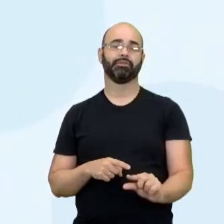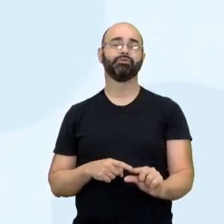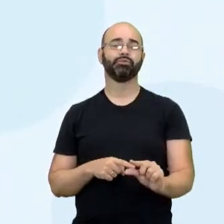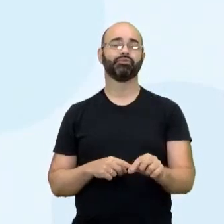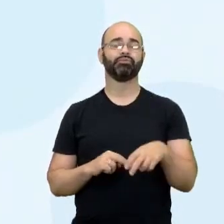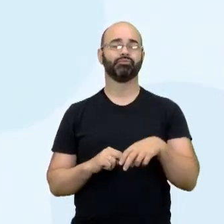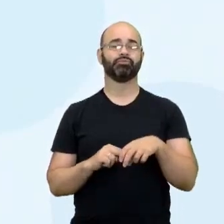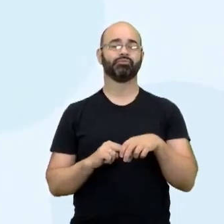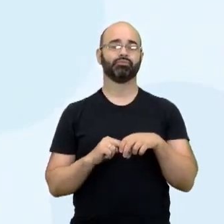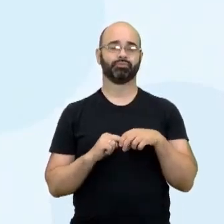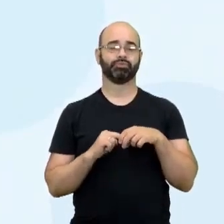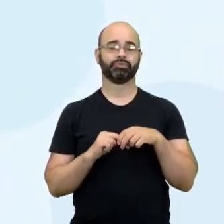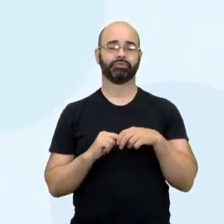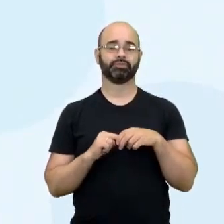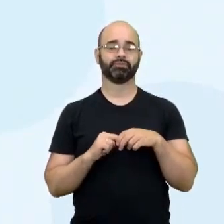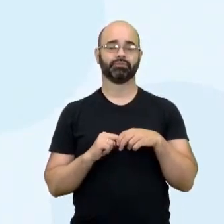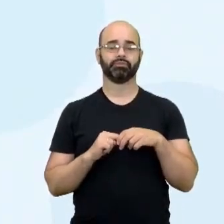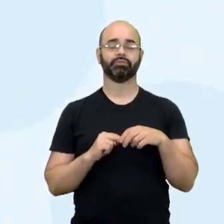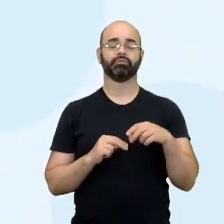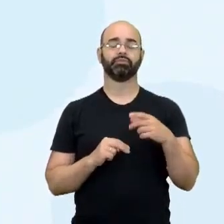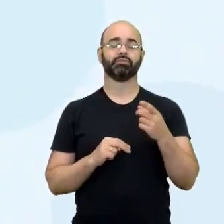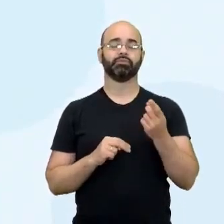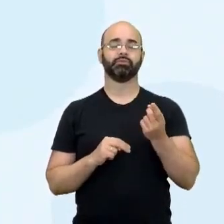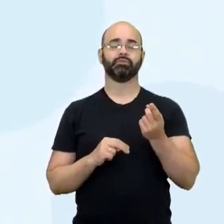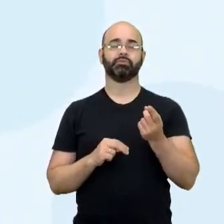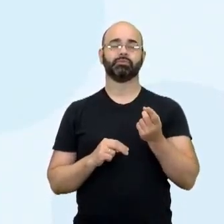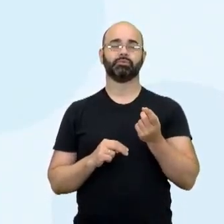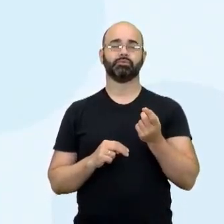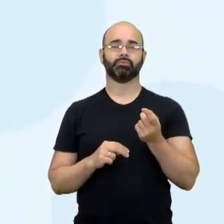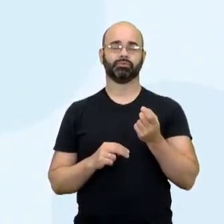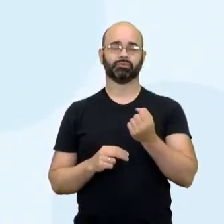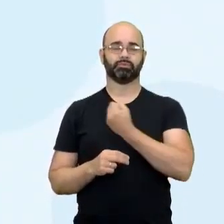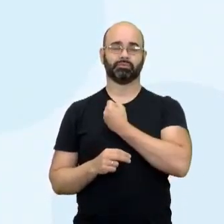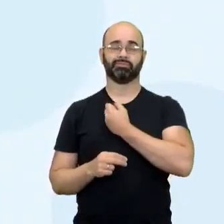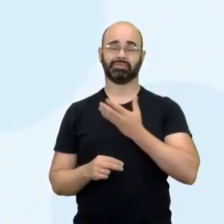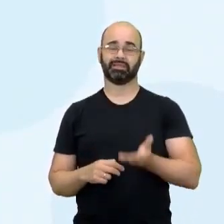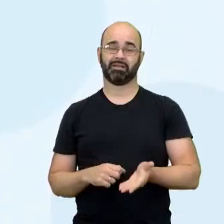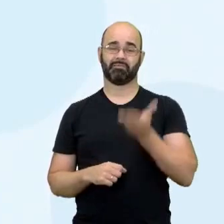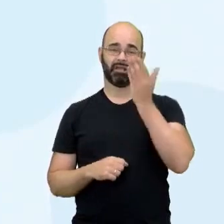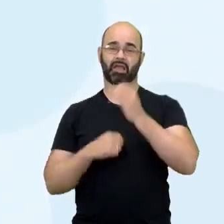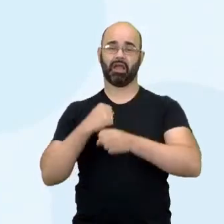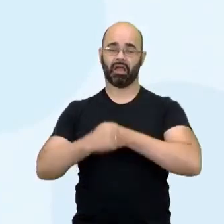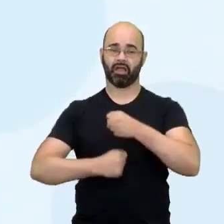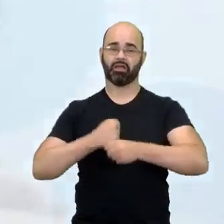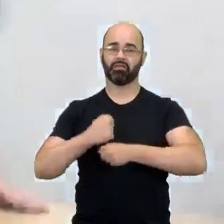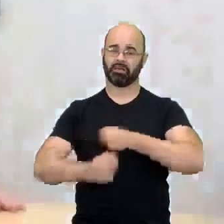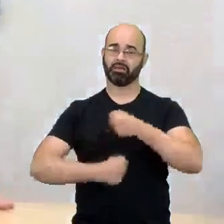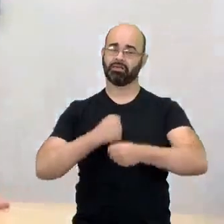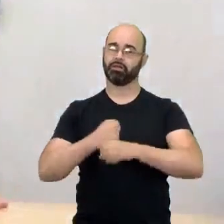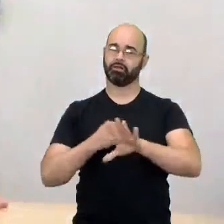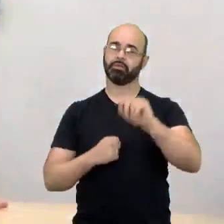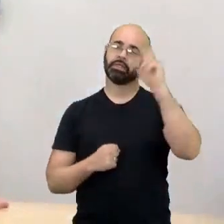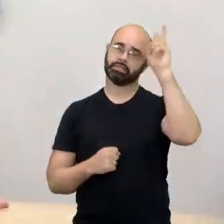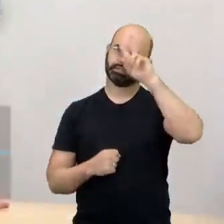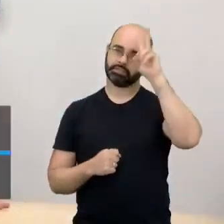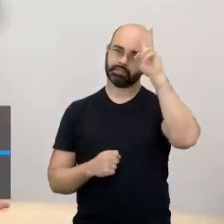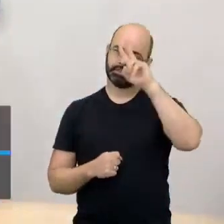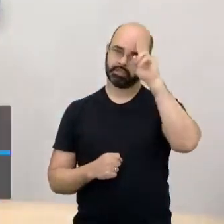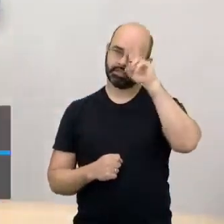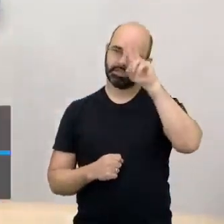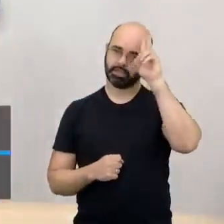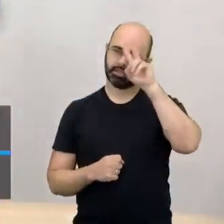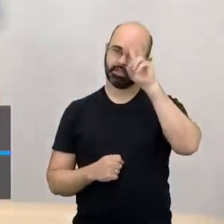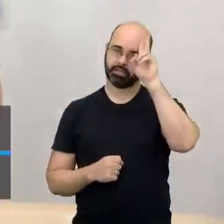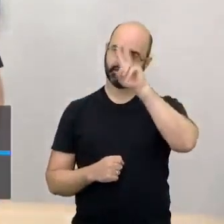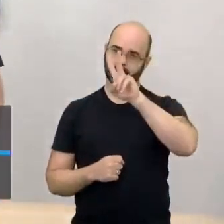isso que eles têm aí um valor mais elevado de crescimento anual do IDH, né? Mas tem que lembrar que são os valores baixos, então é mais